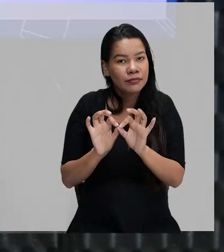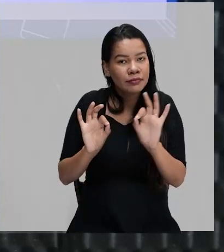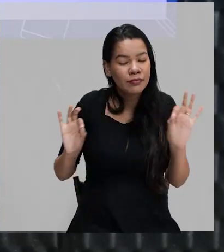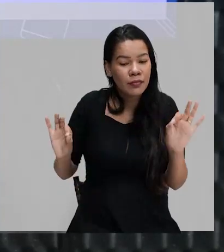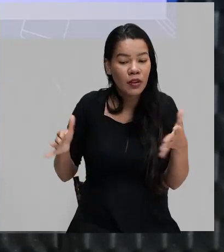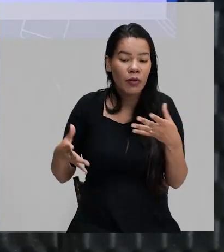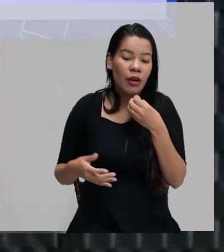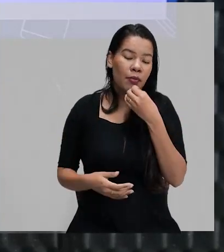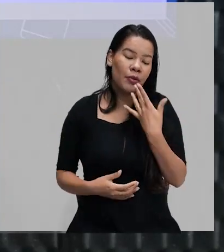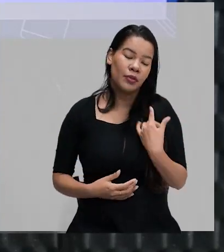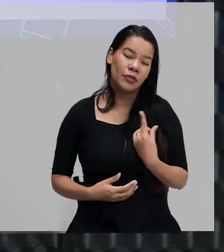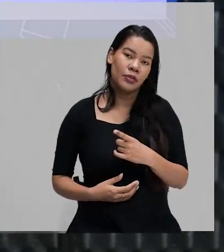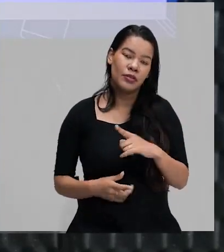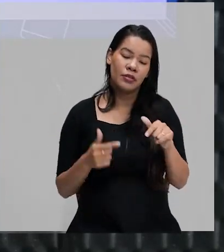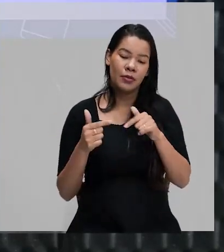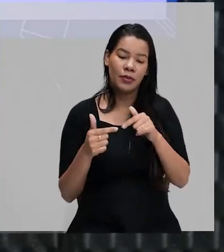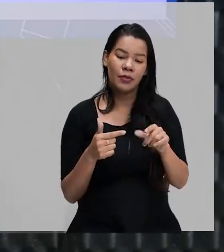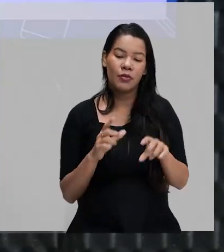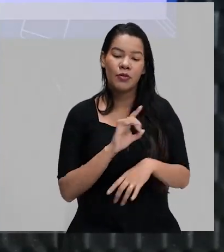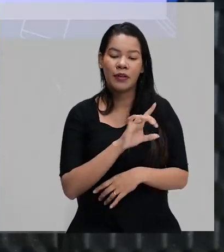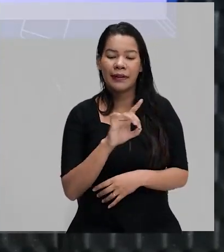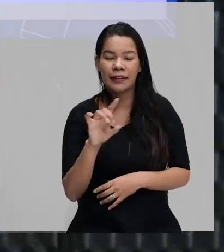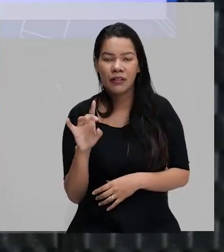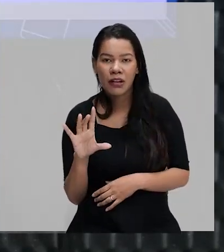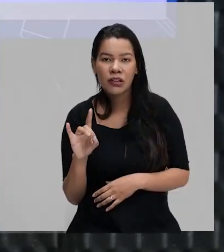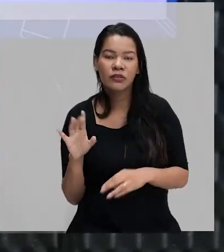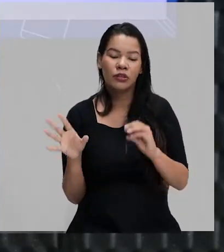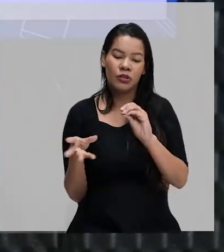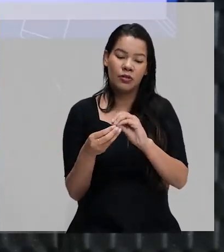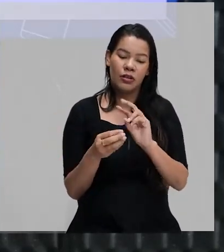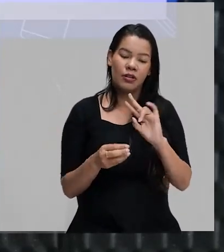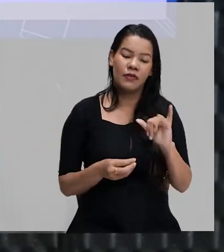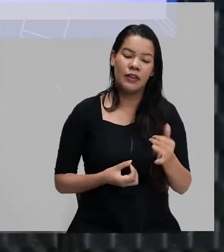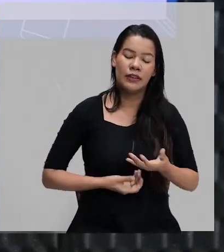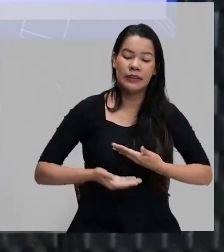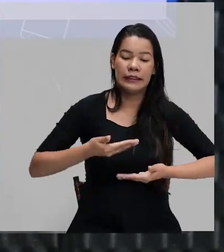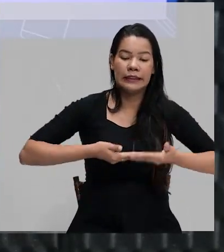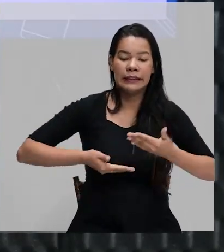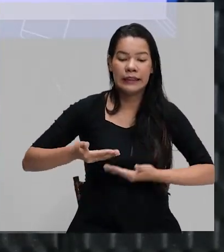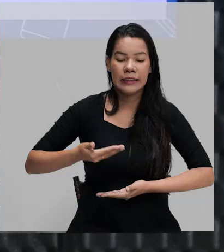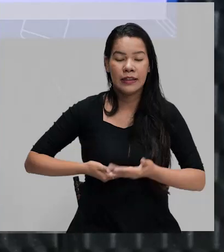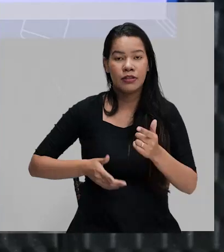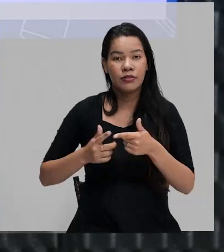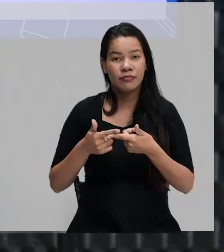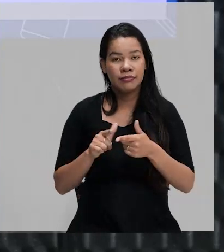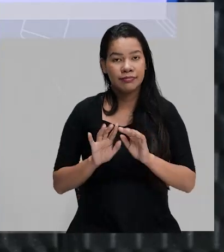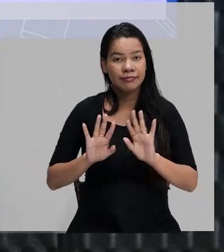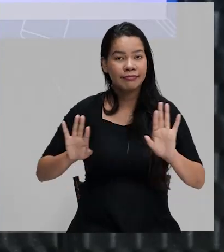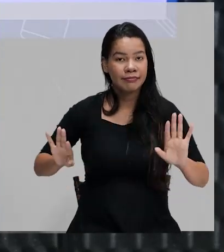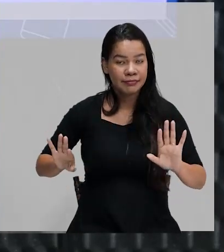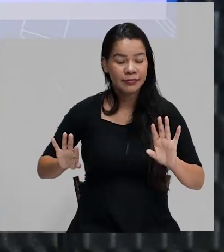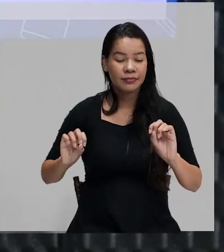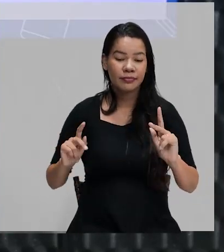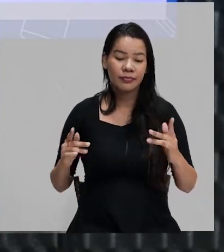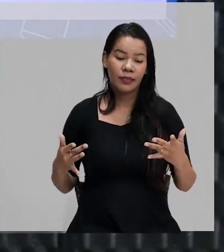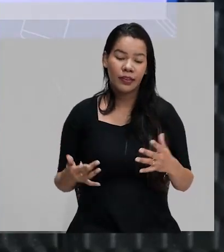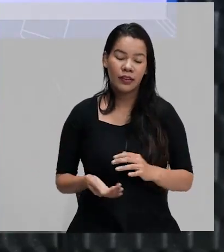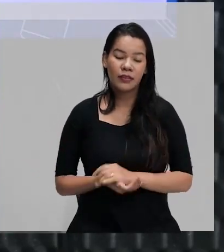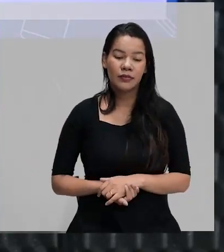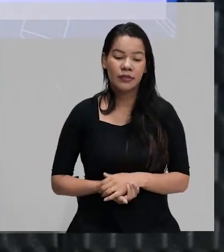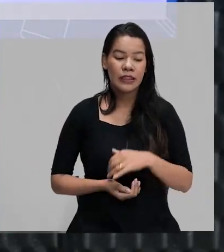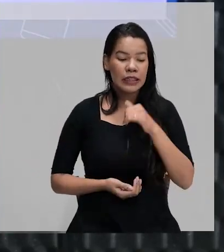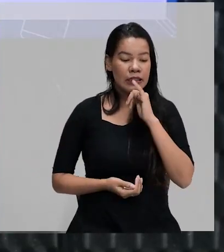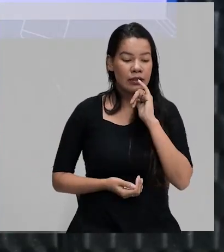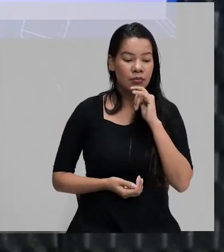bom trabalharmos com cada componente, né, que vai interagir de forma separada, certo? Então, seria